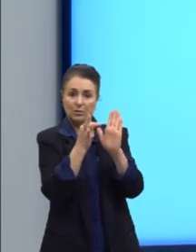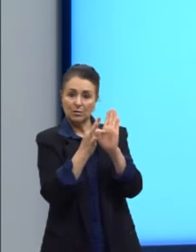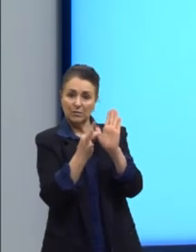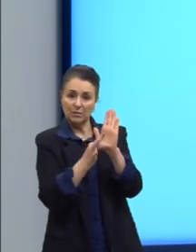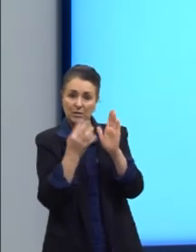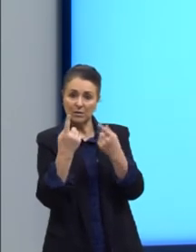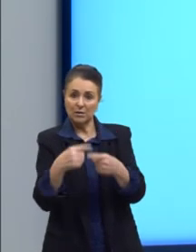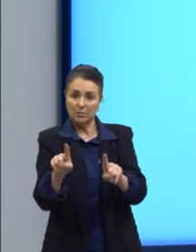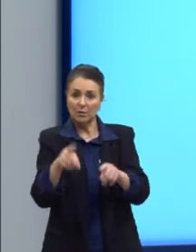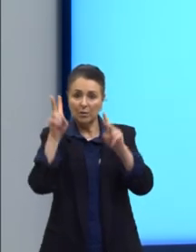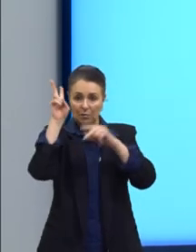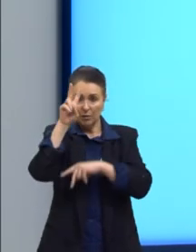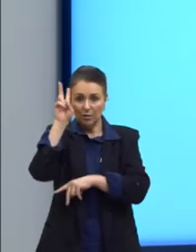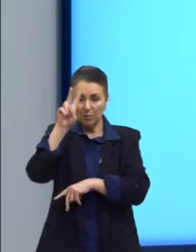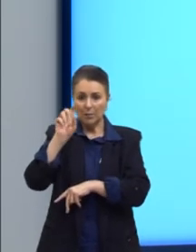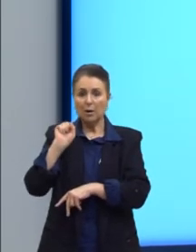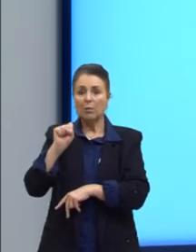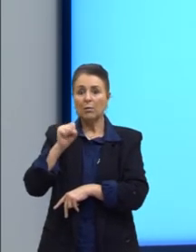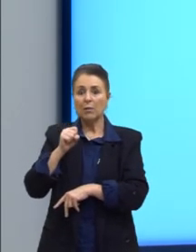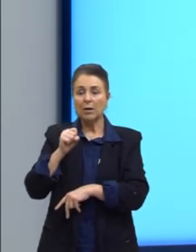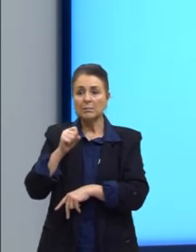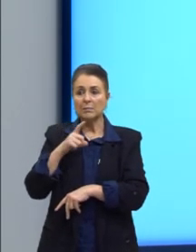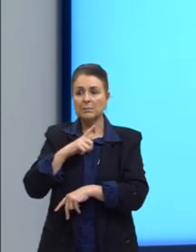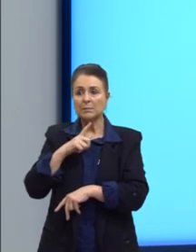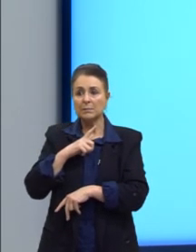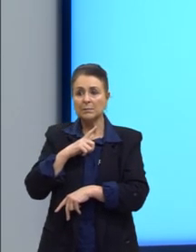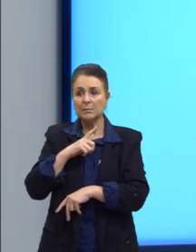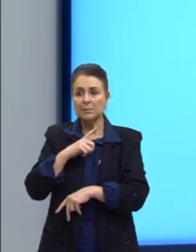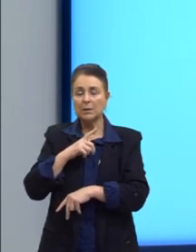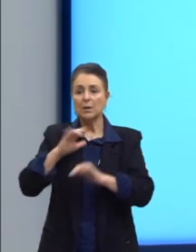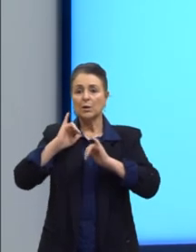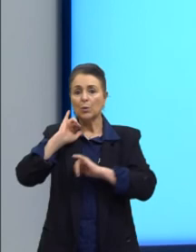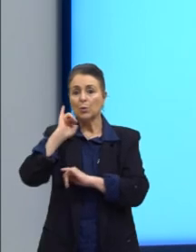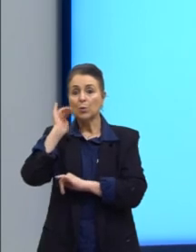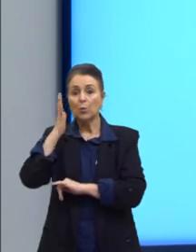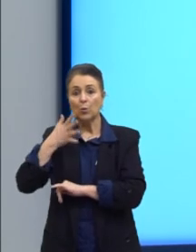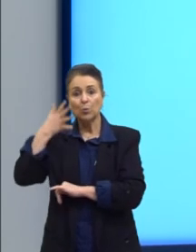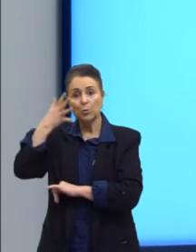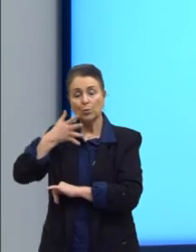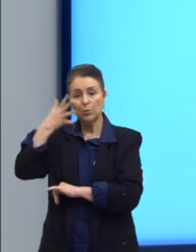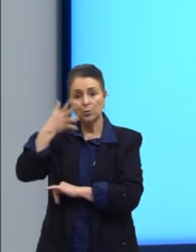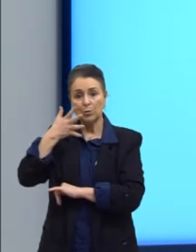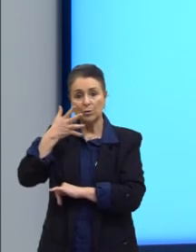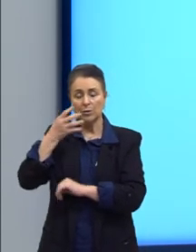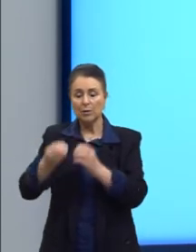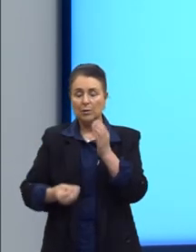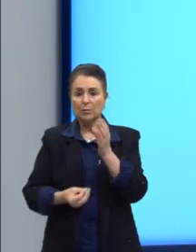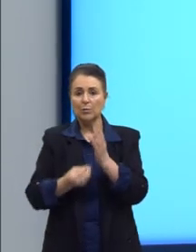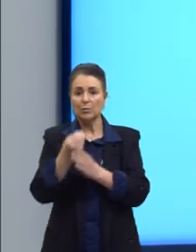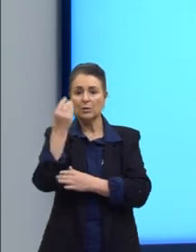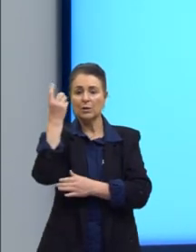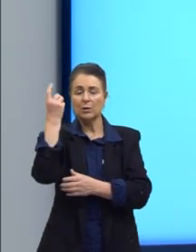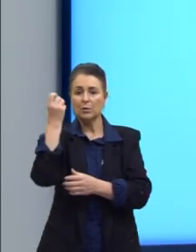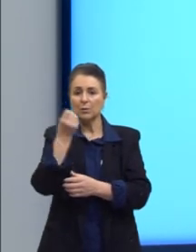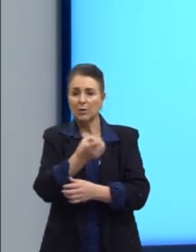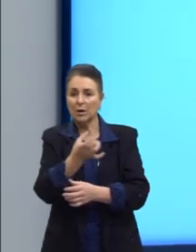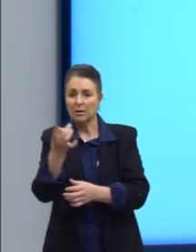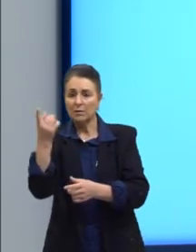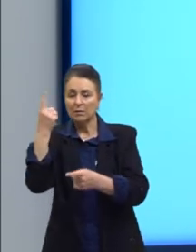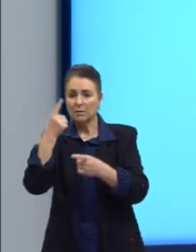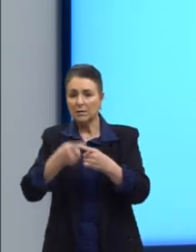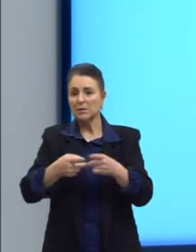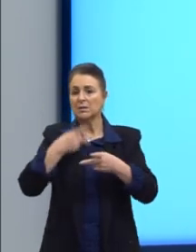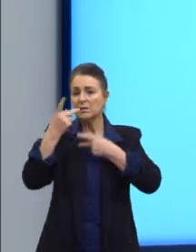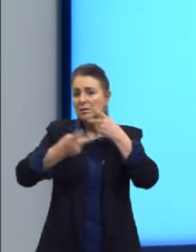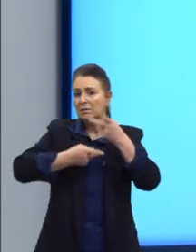vão lembrar a gente uma afirmação de bom Vinícius o discurso disse aqui é produzido cada vez que se fala